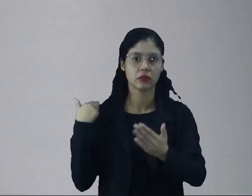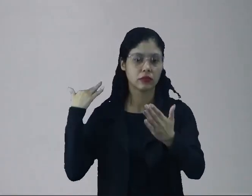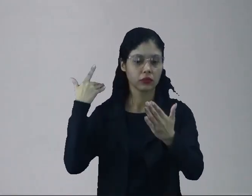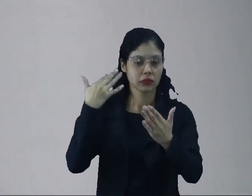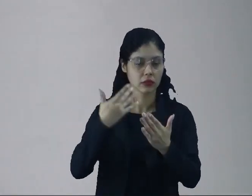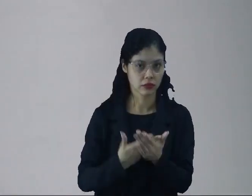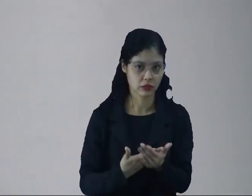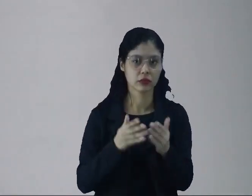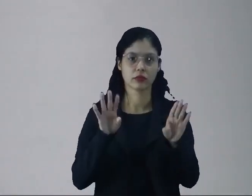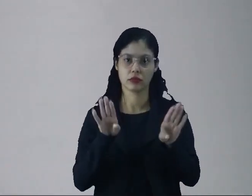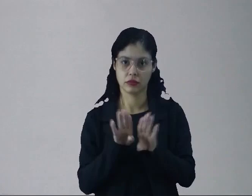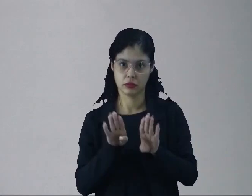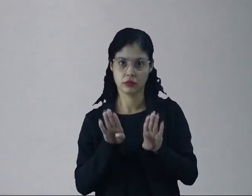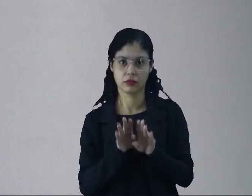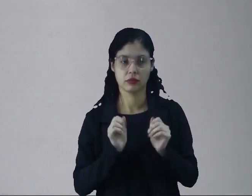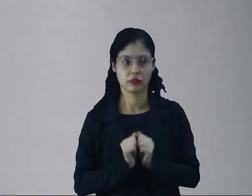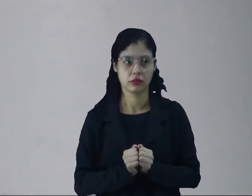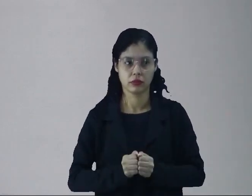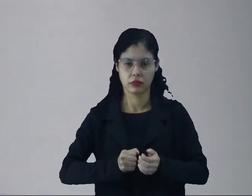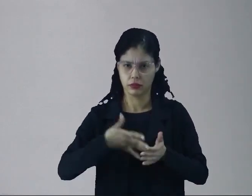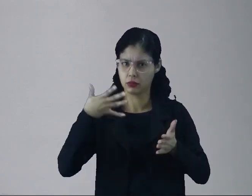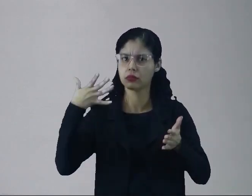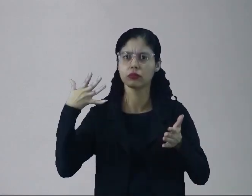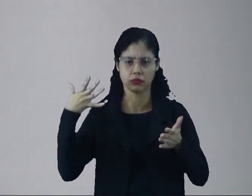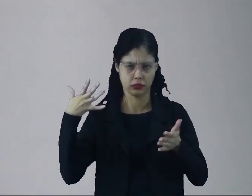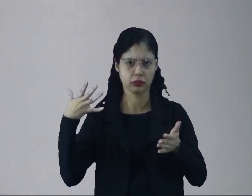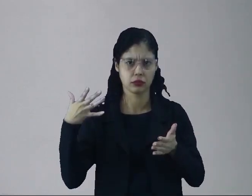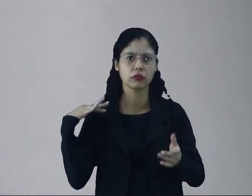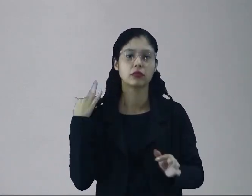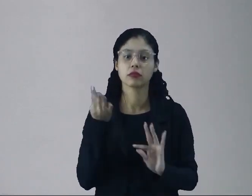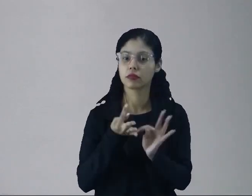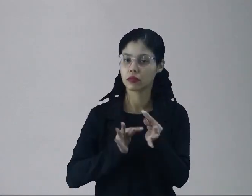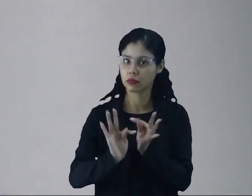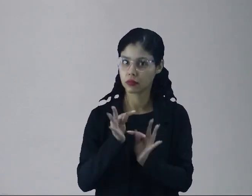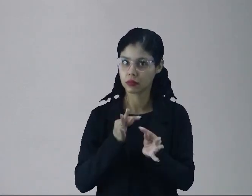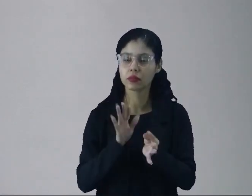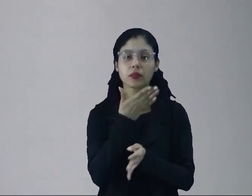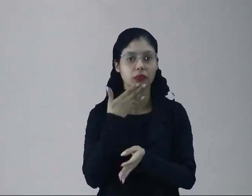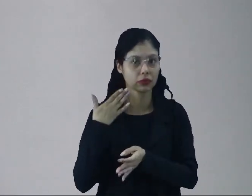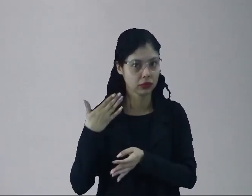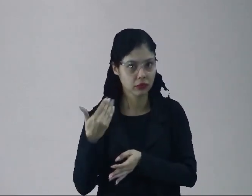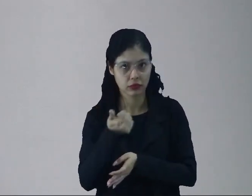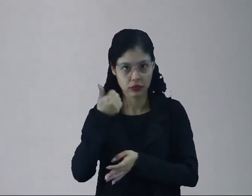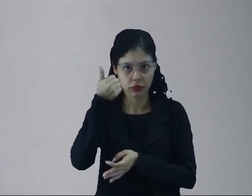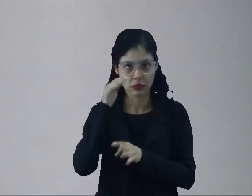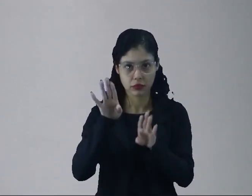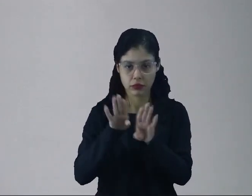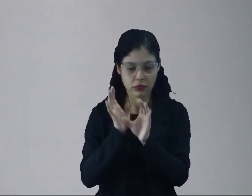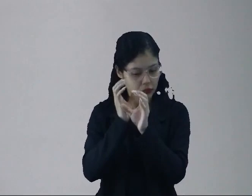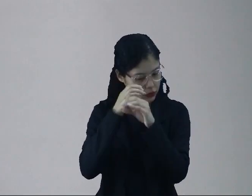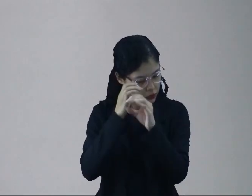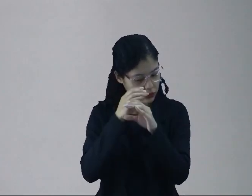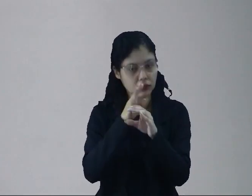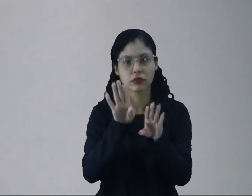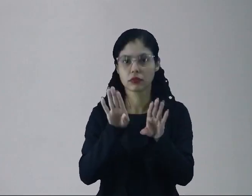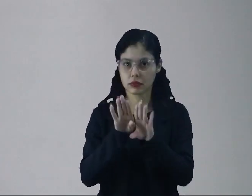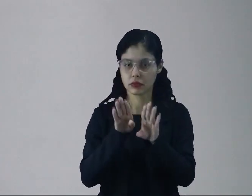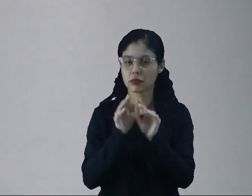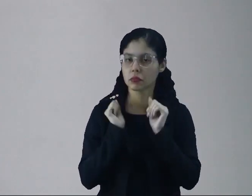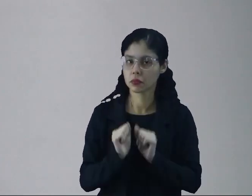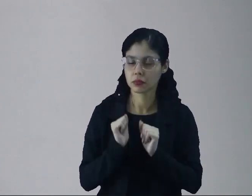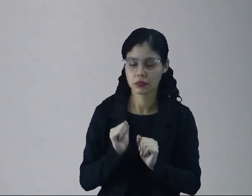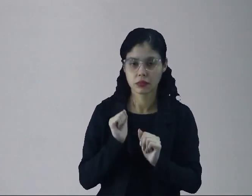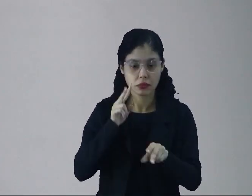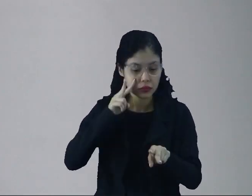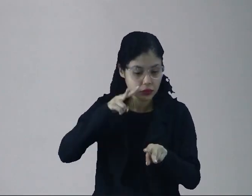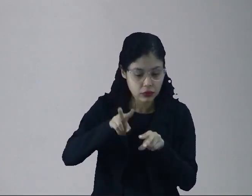avançou muito também com o avanço tecnológico, a melhoria principalmente dos microscópios, que permitiram